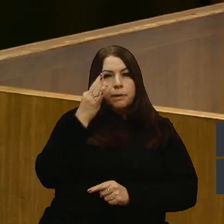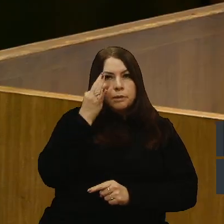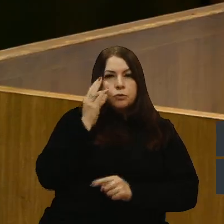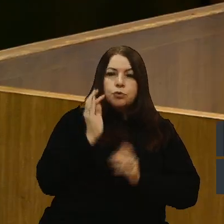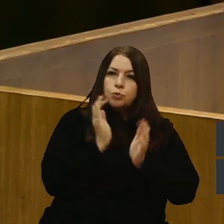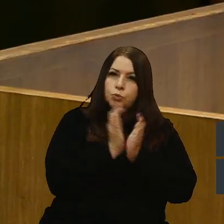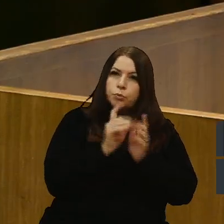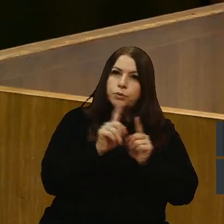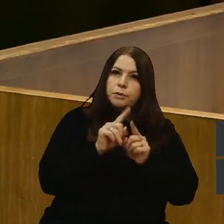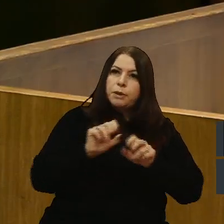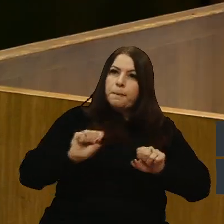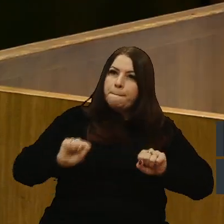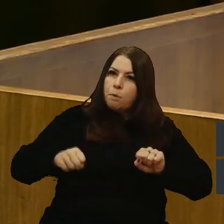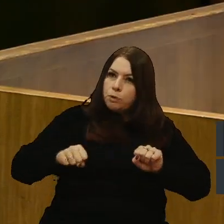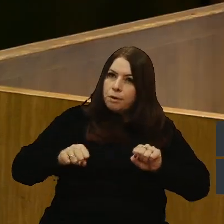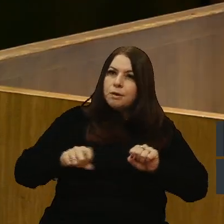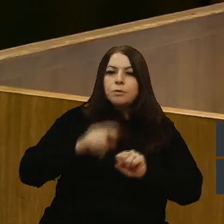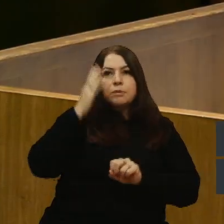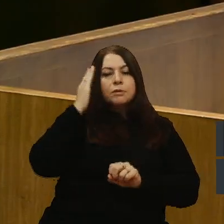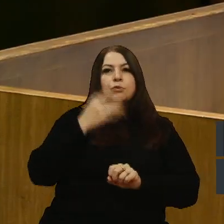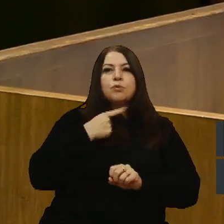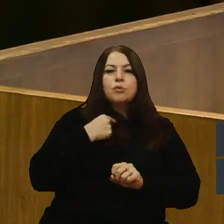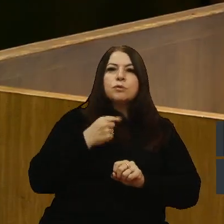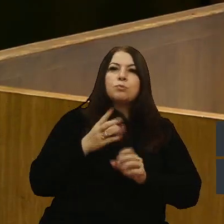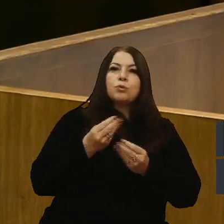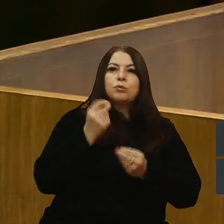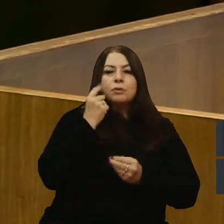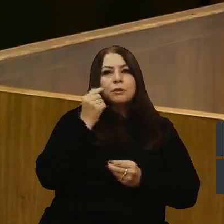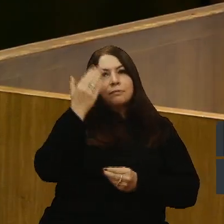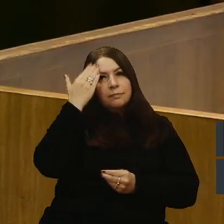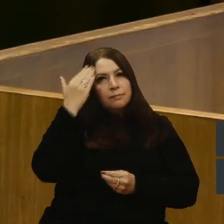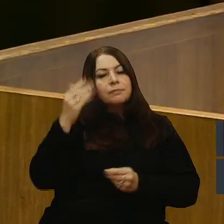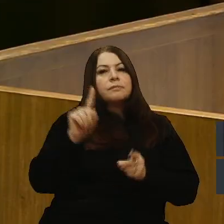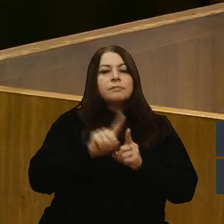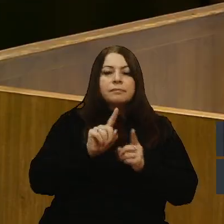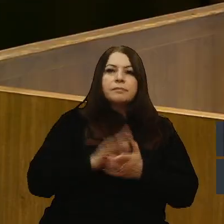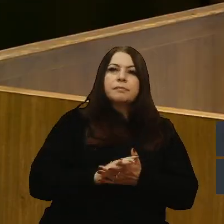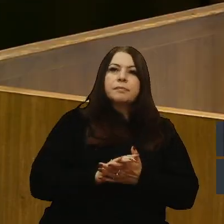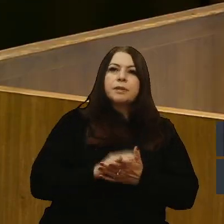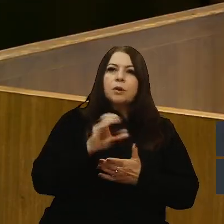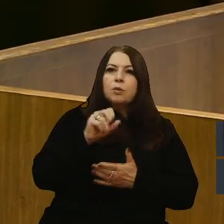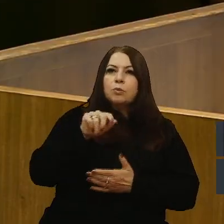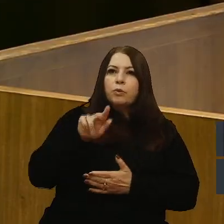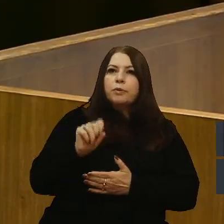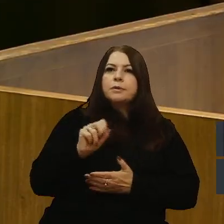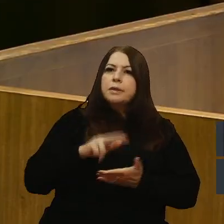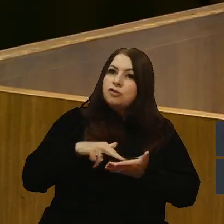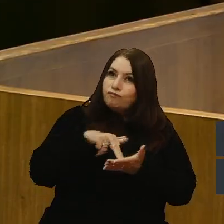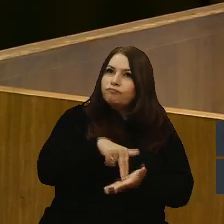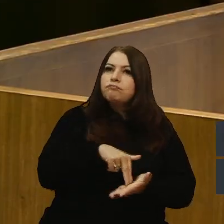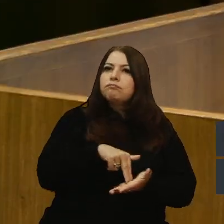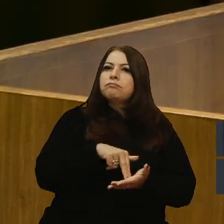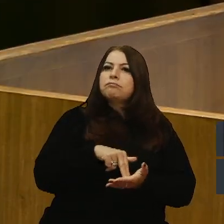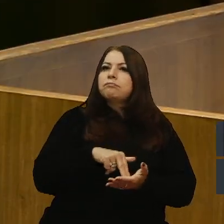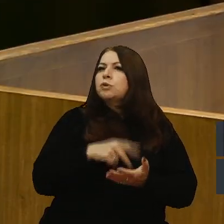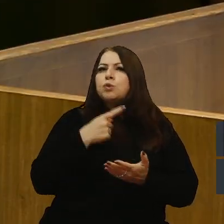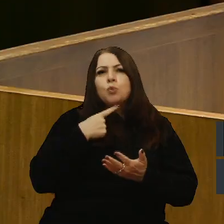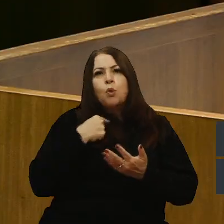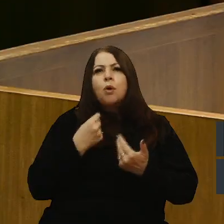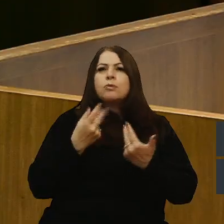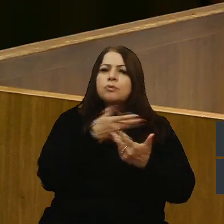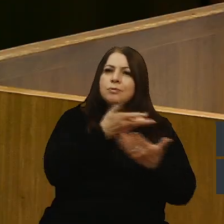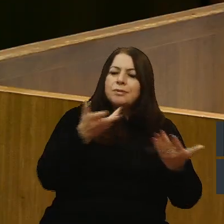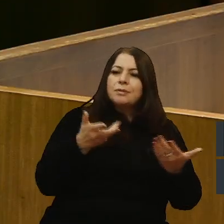grupo também de motoqueiros, que eu sei que gosta muito de gatos, quero agradecer. As ONGs ativistas,